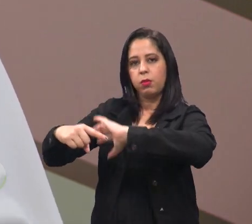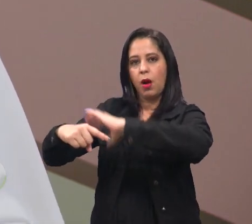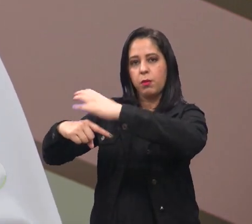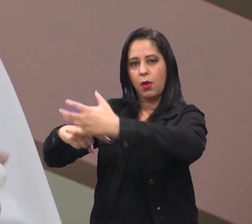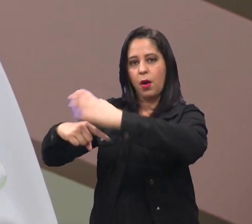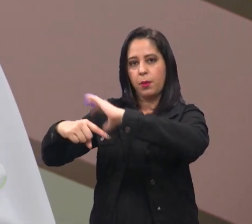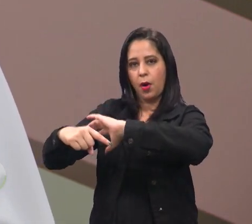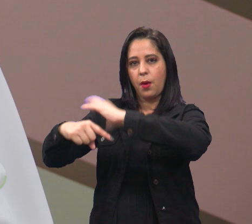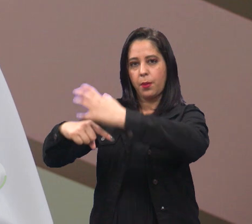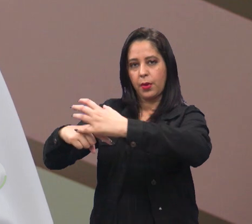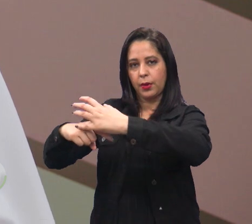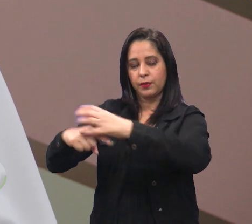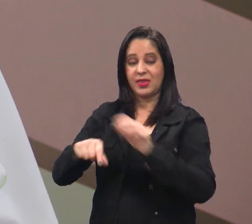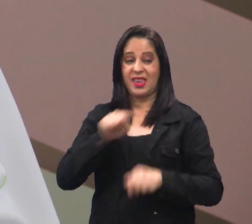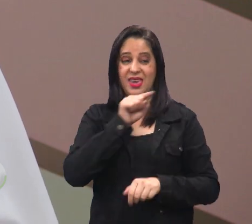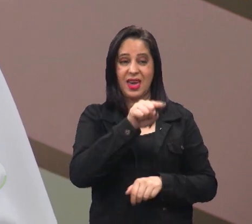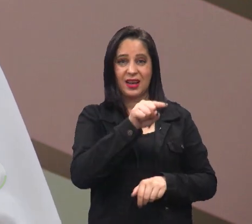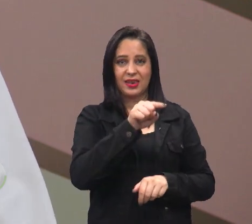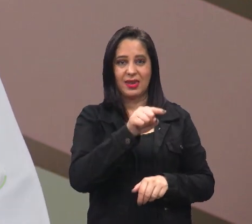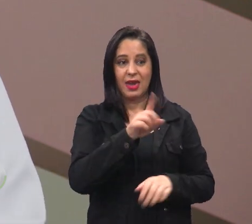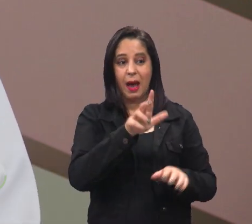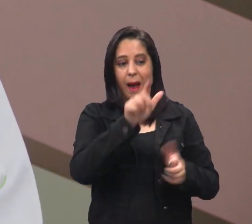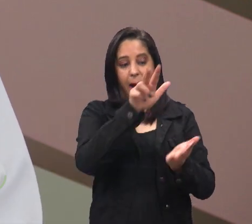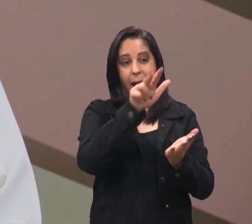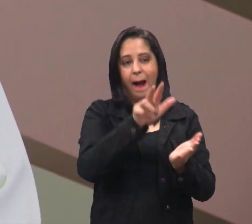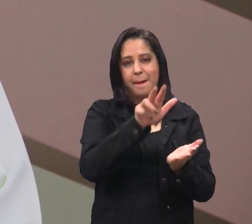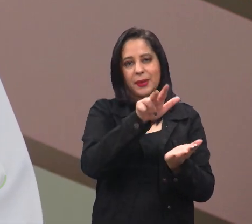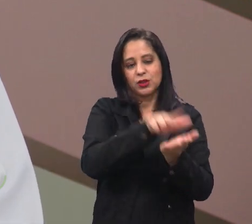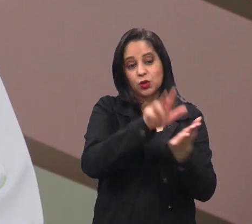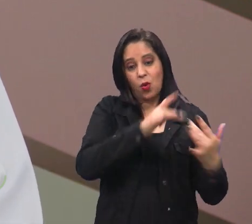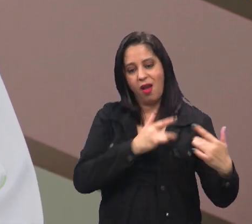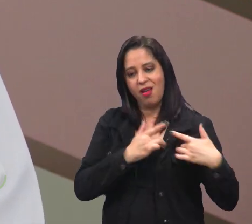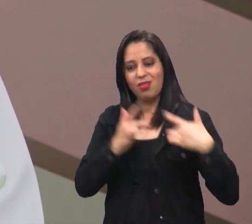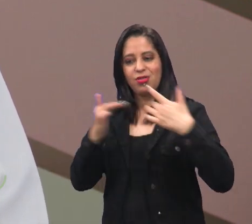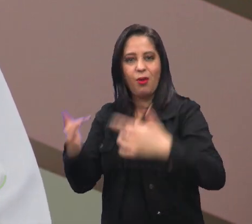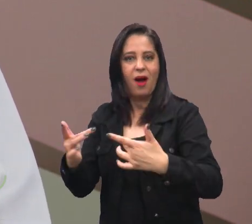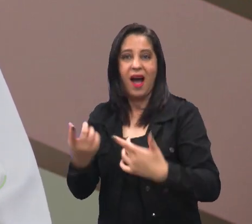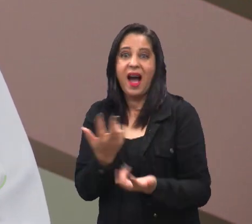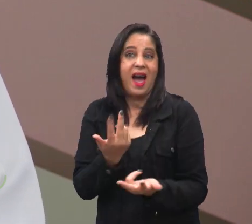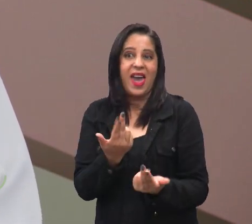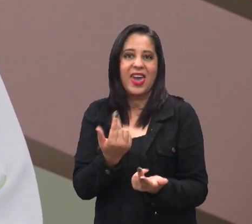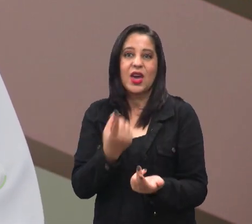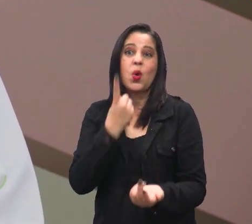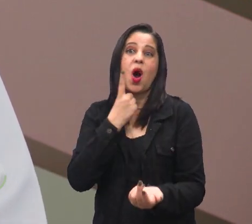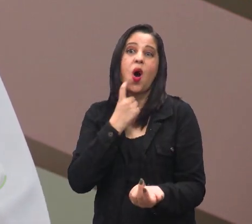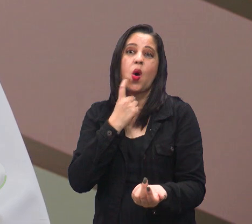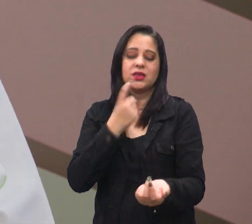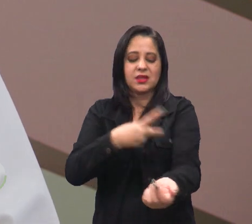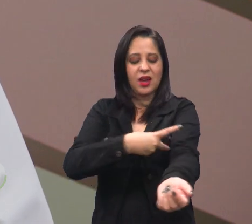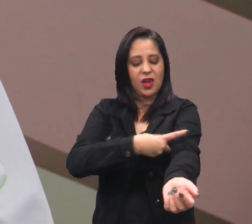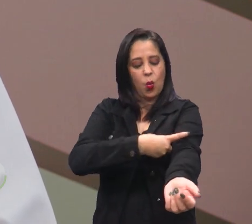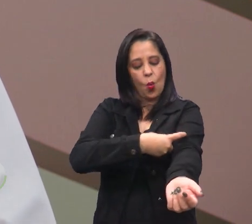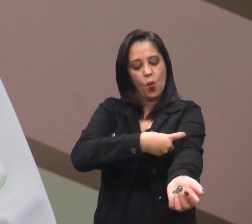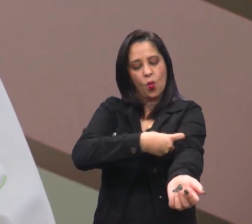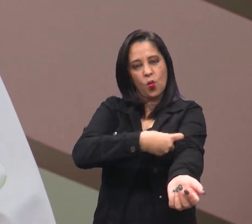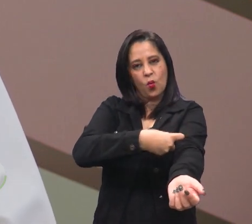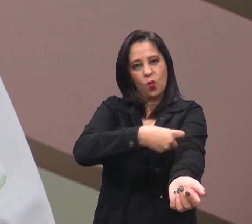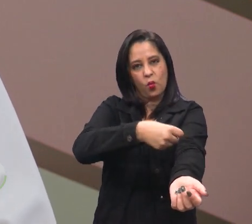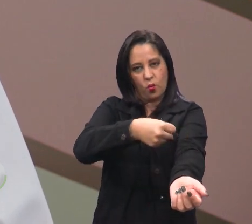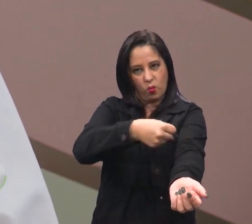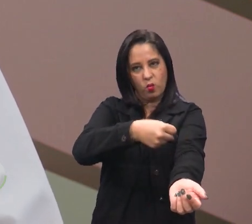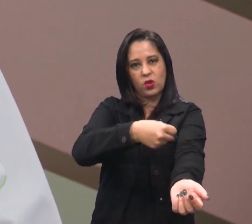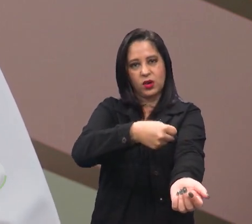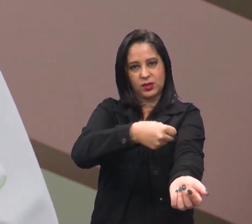transfusão. E para o doador, hoje a maioria da doação é como se fosse uma doação de sangue. Ela demora um pouco mais, porque o paciente